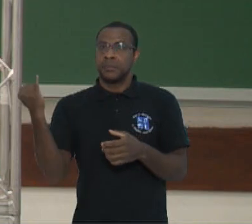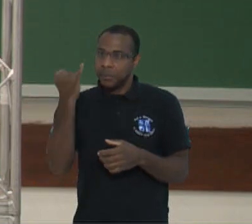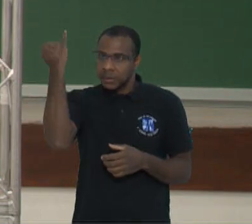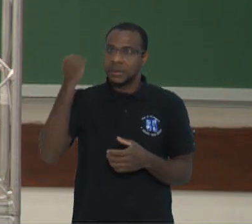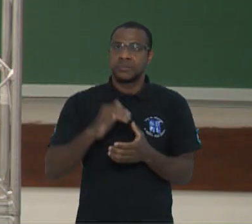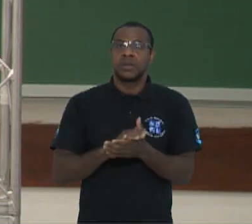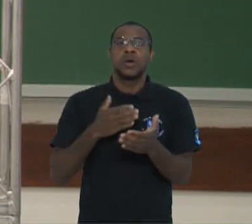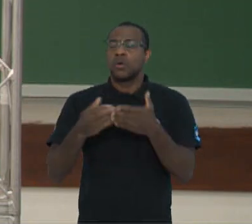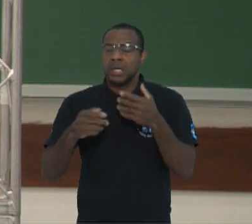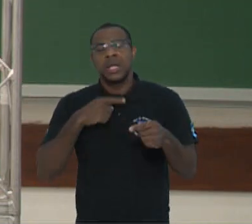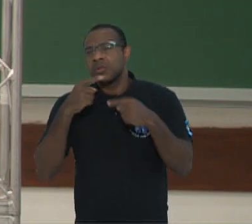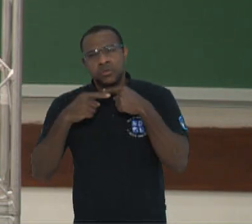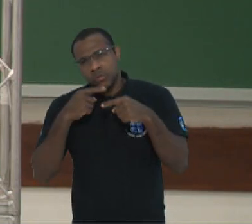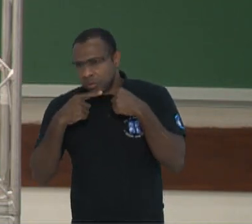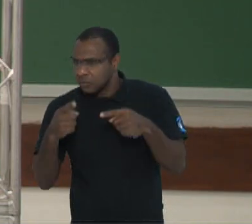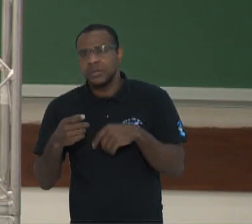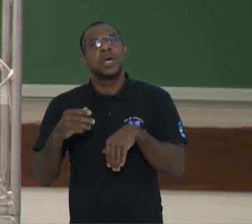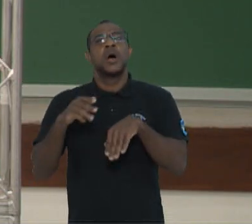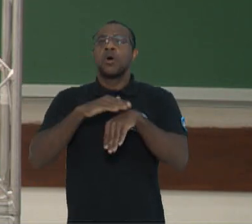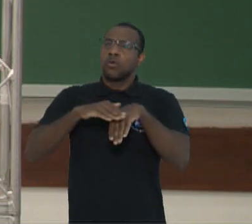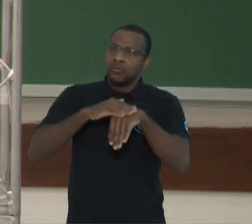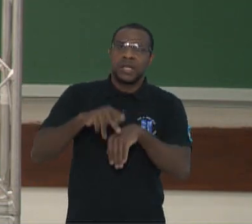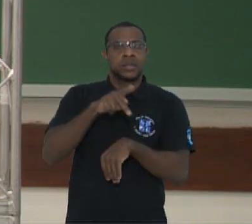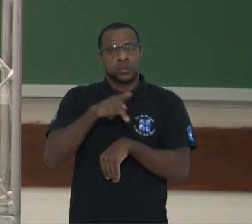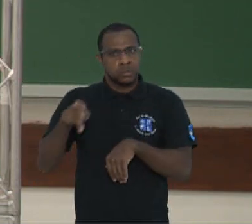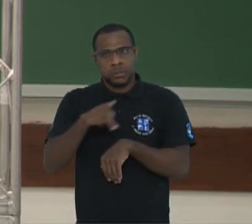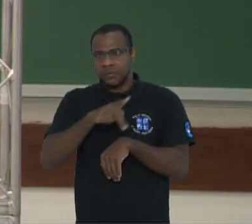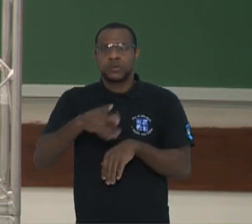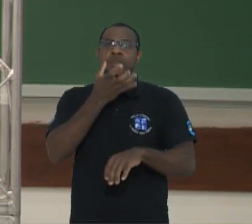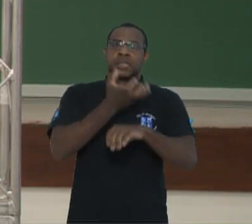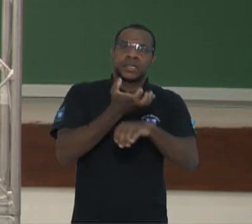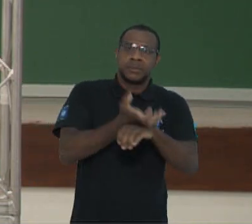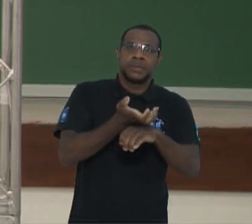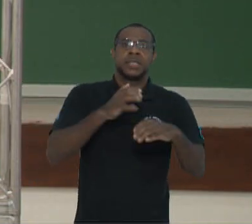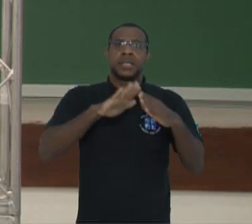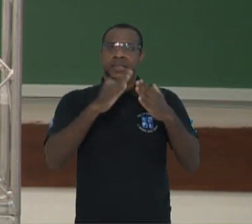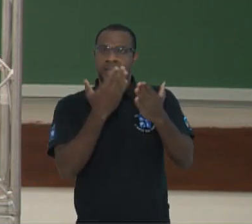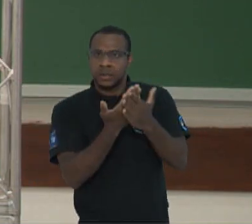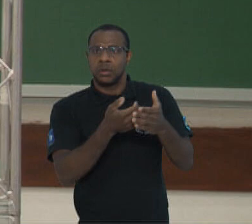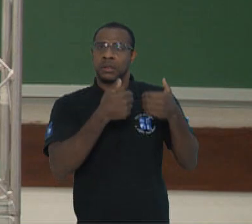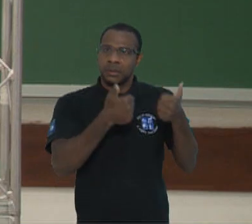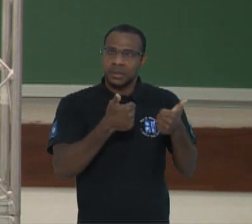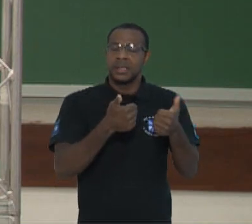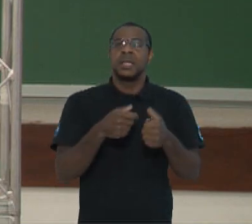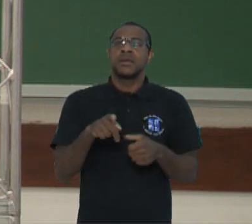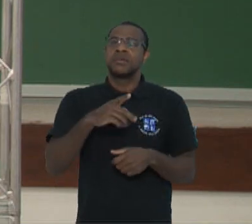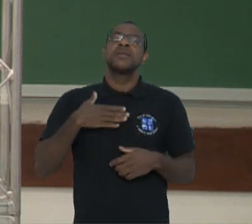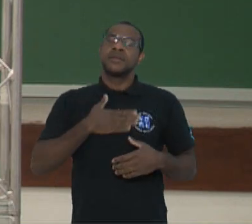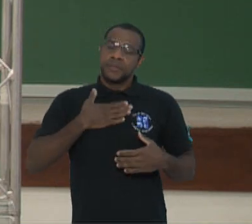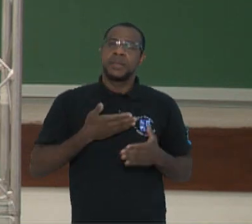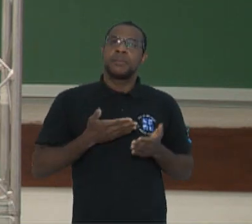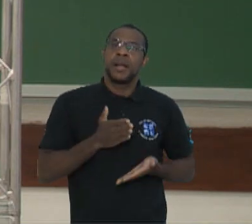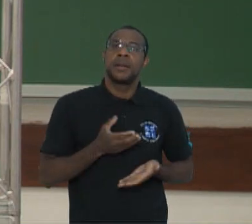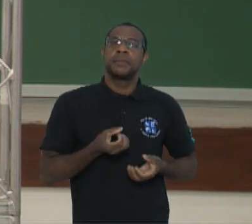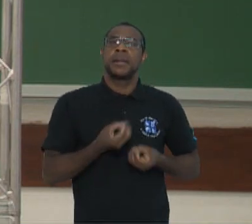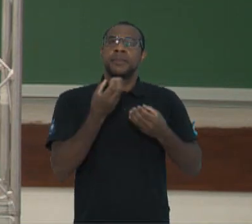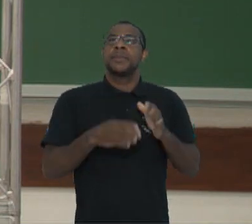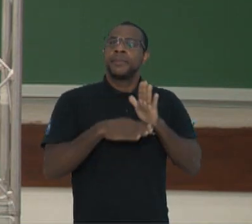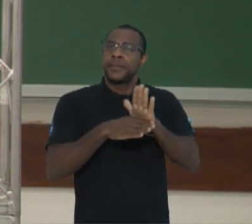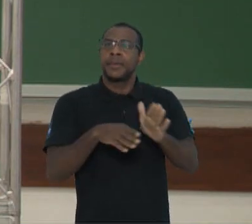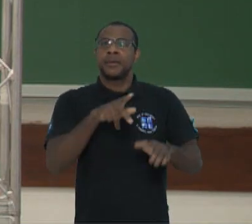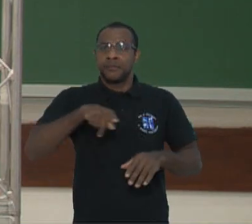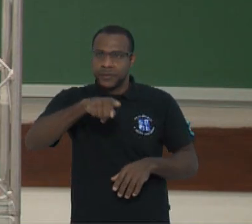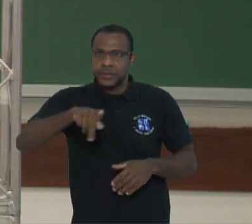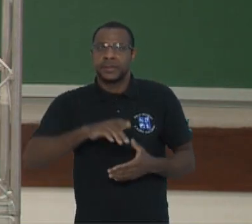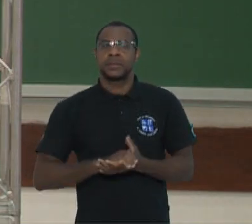de dúvida, troca uma ideia com o seu professor também da sua disciplina e da sua escola, que eles vão ter o prazer de auxiliar vocês. Deixa